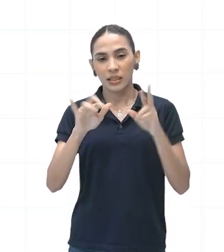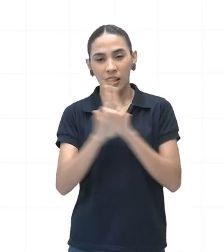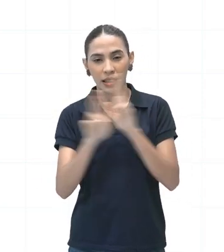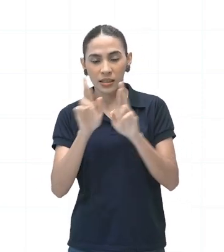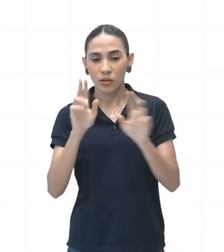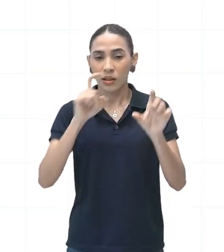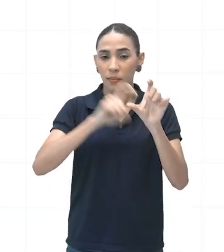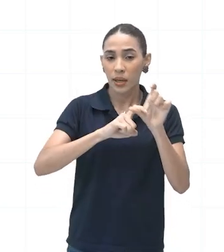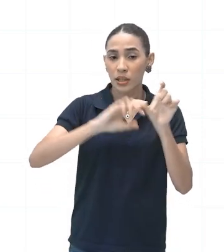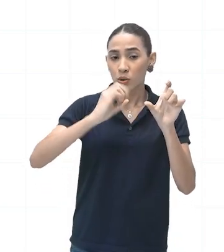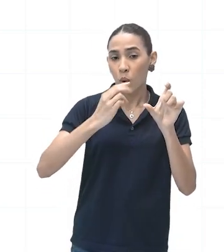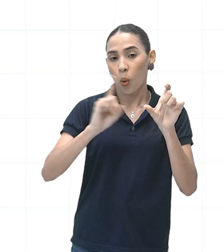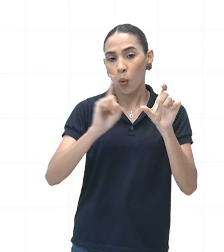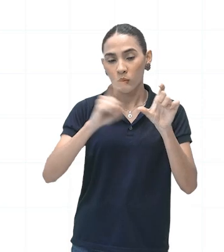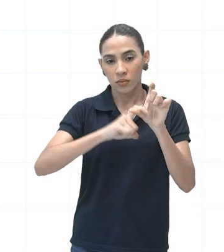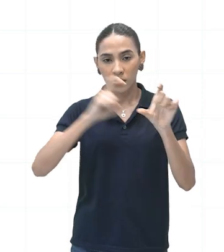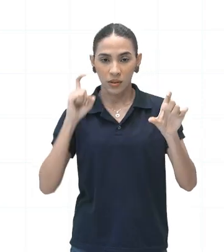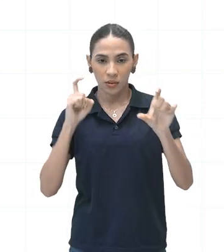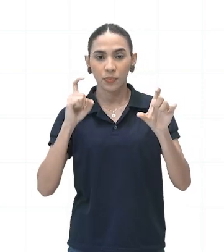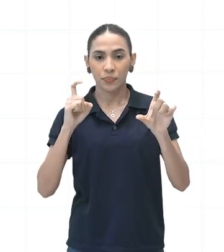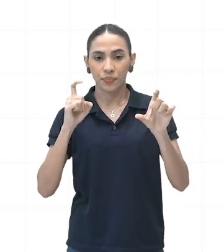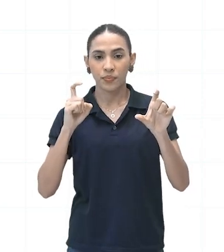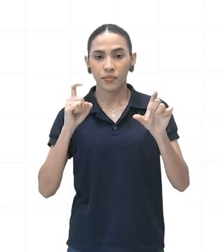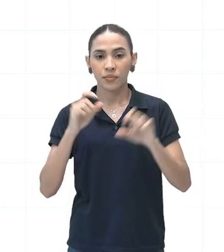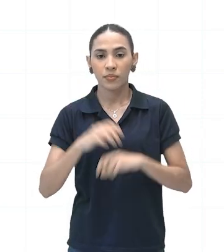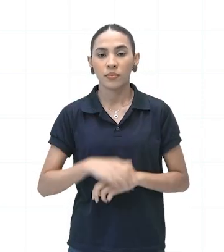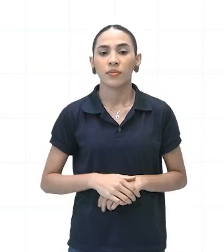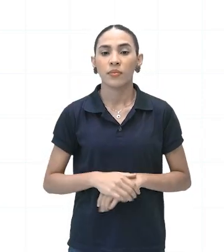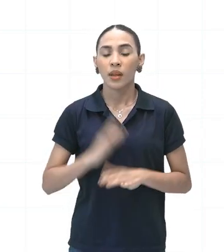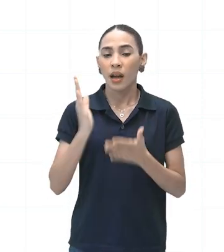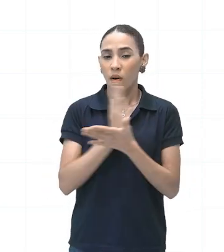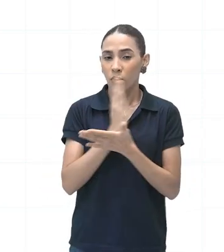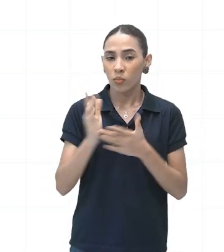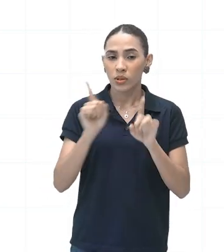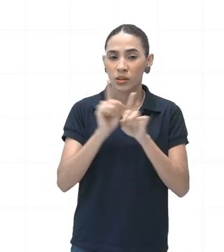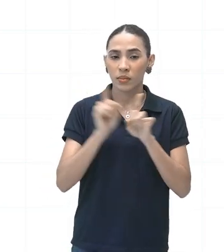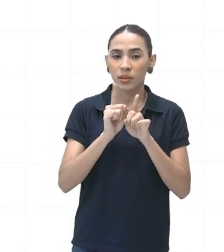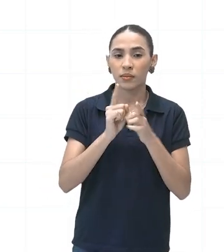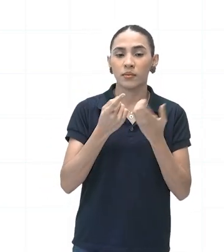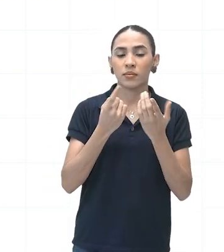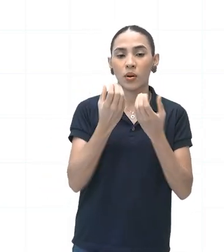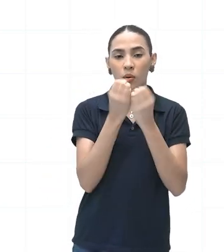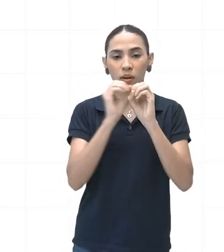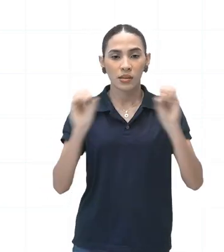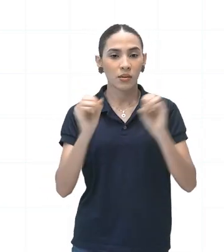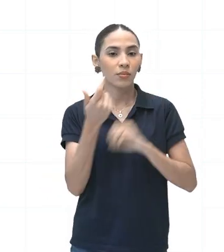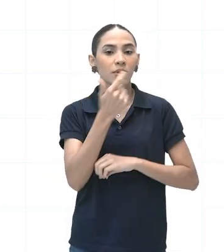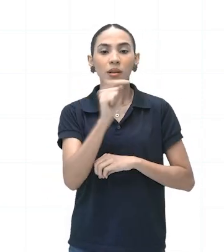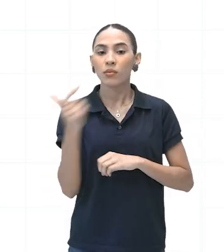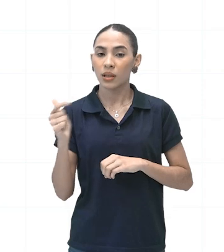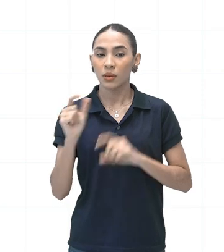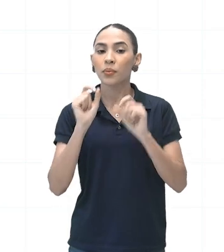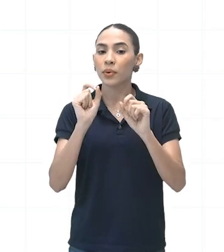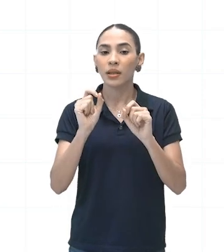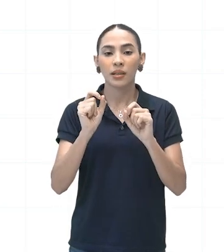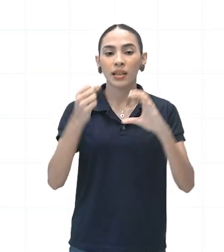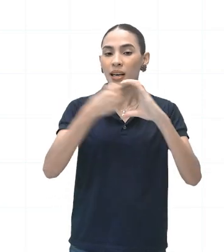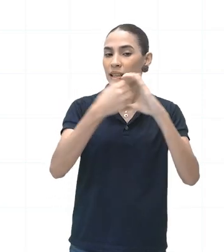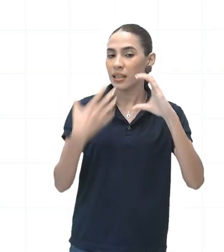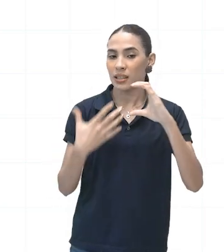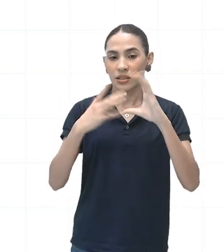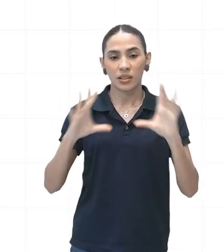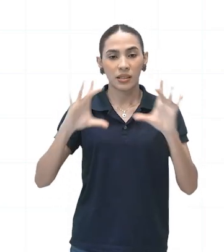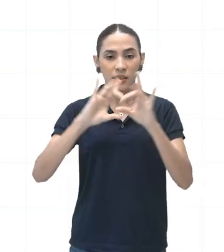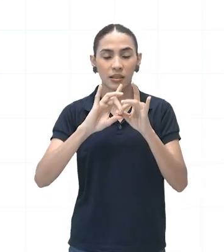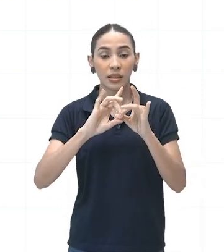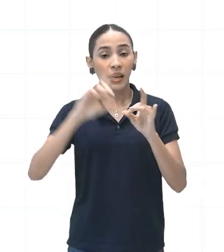dependem uma da outra ou não. E algumas dessas orações não terão um elemento ligando as